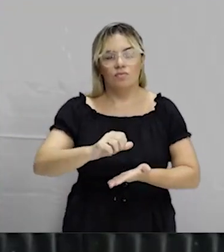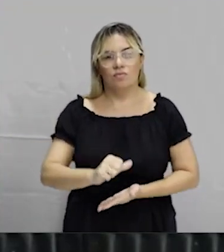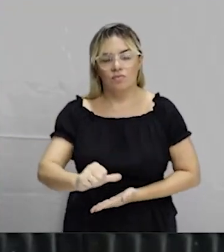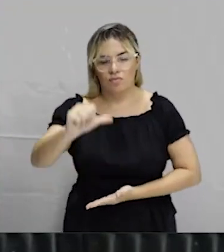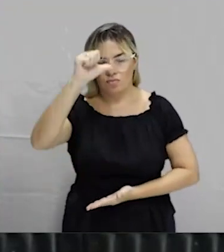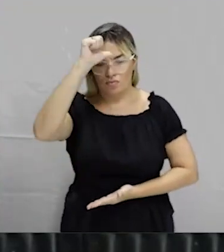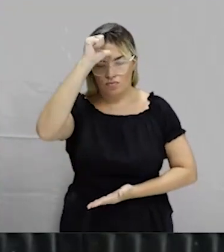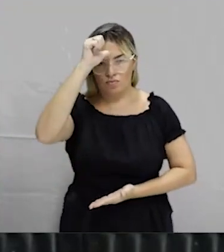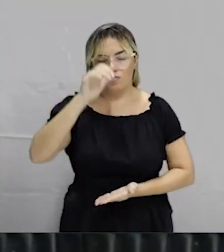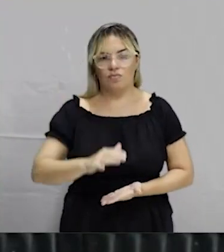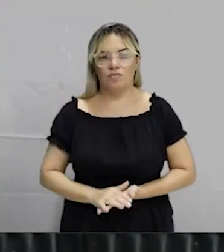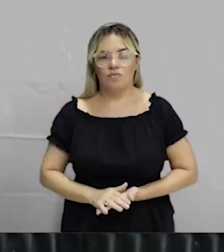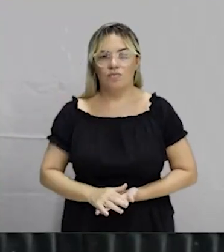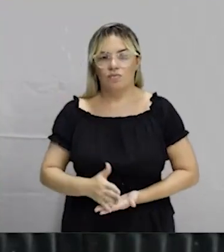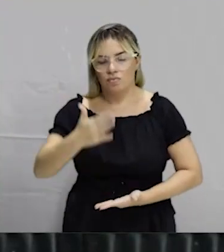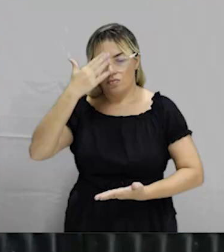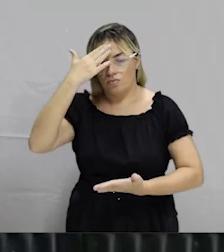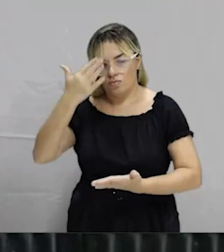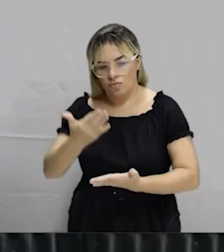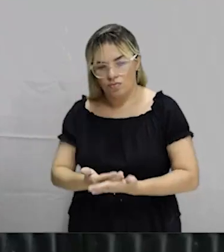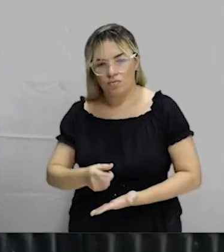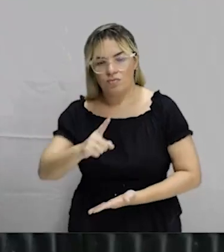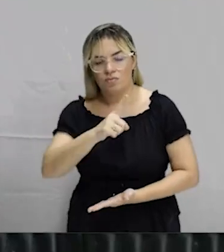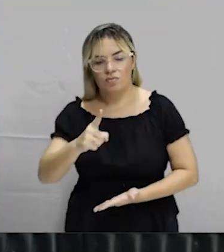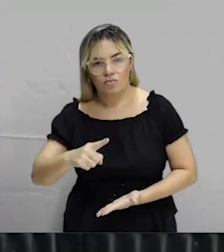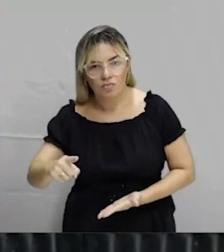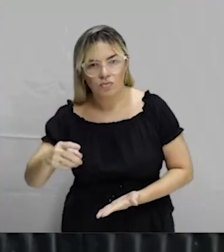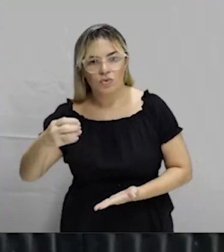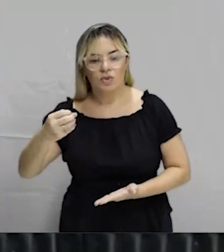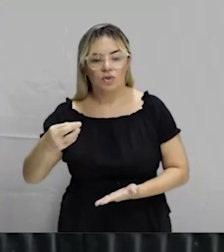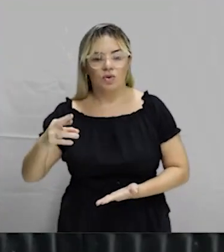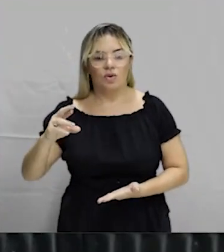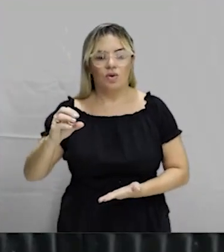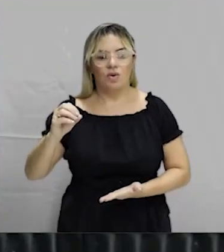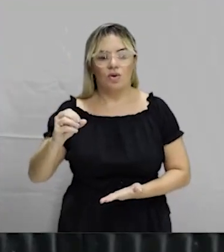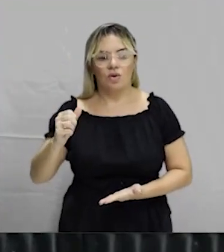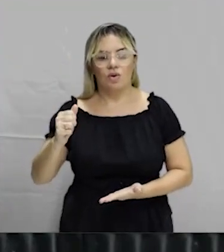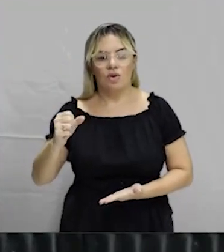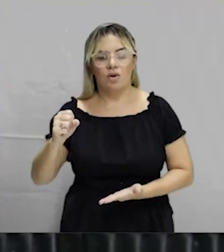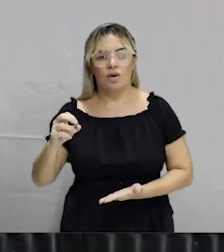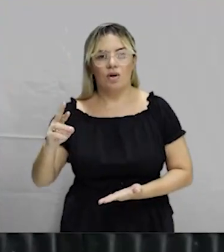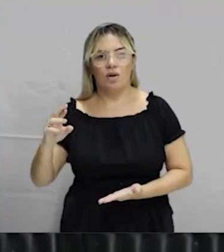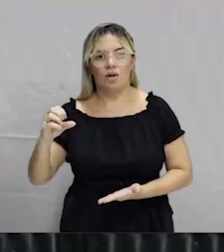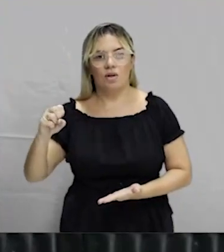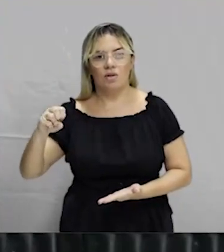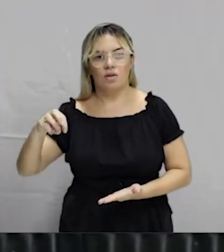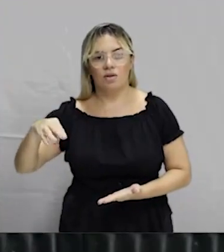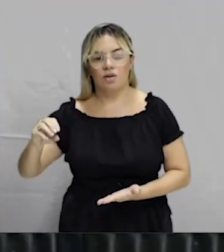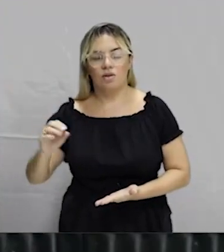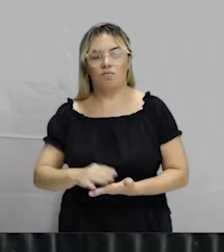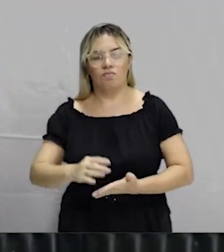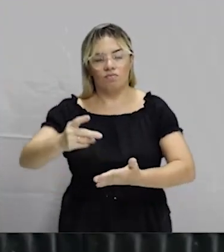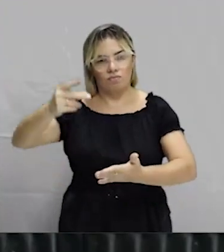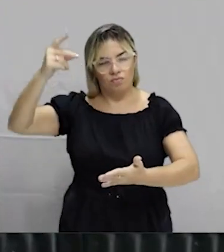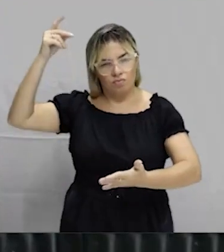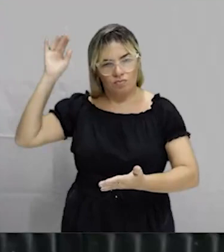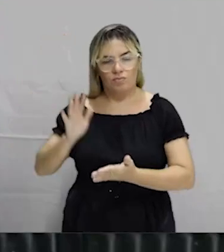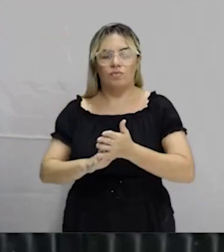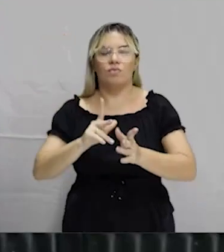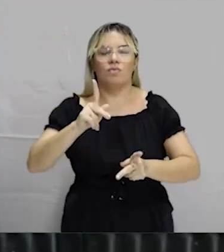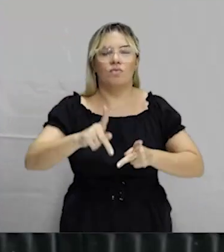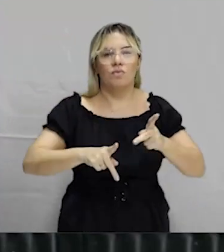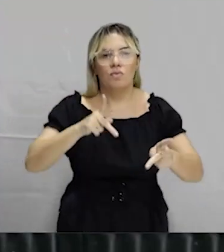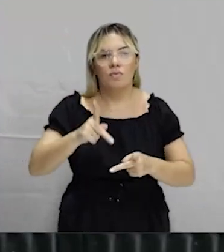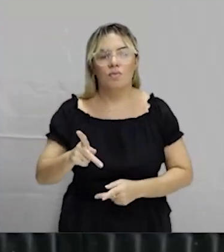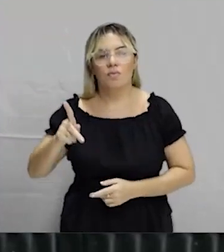do zoroastrismo. Ou seja, que ainda são adeptos dessa antiga religião dos povos